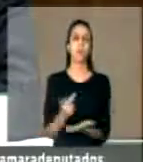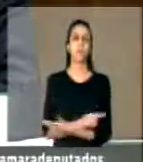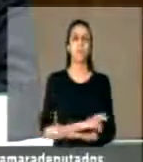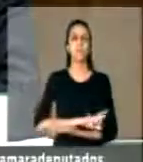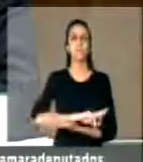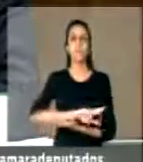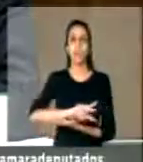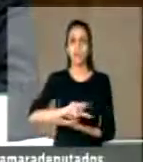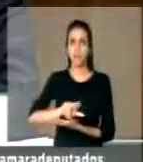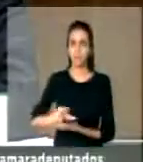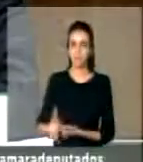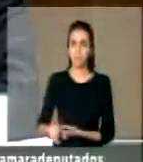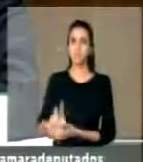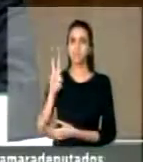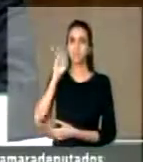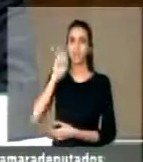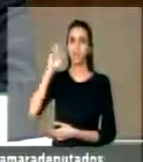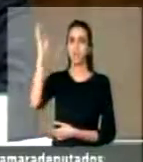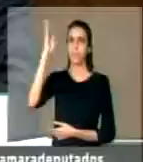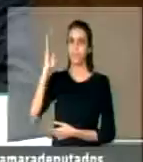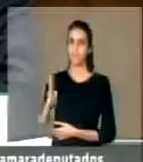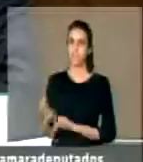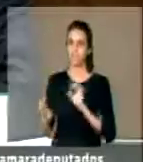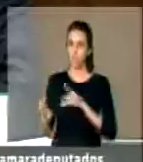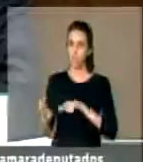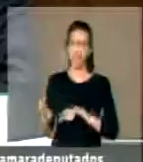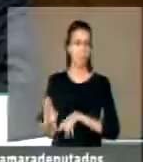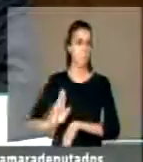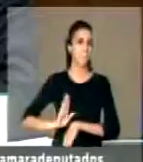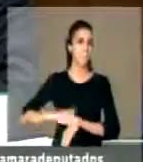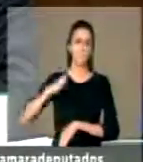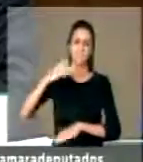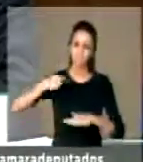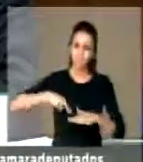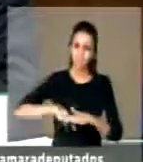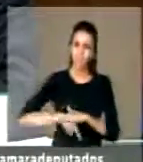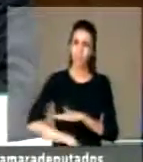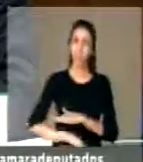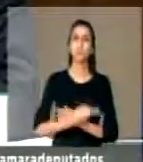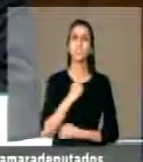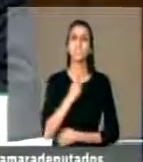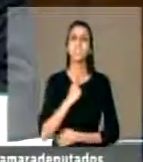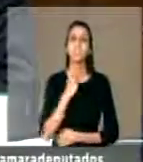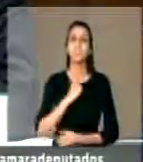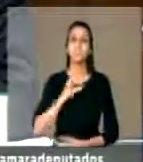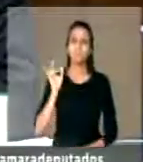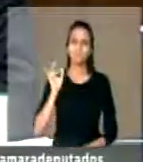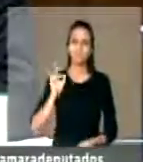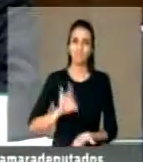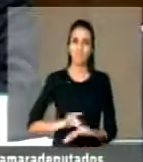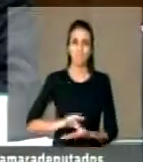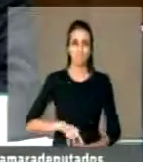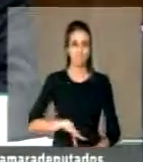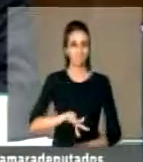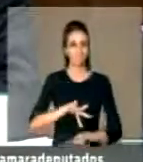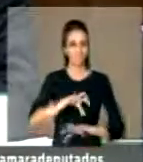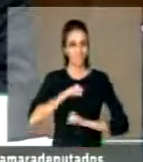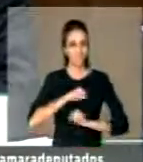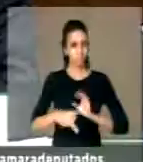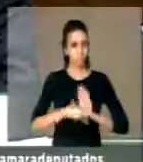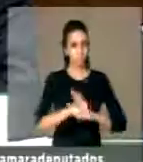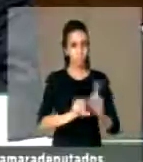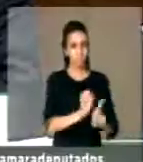páginas da história brasileira. Era muito mais que isso. Era o desejo profundo, entranhado na alma da